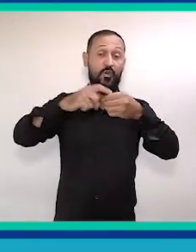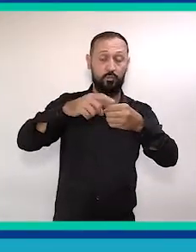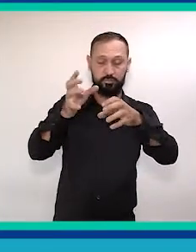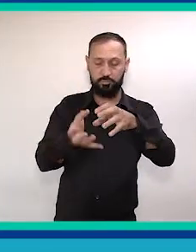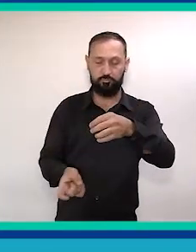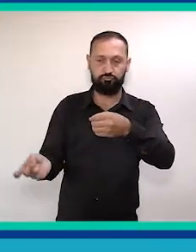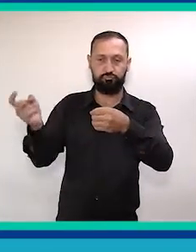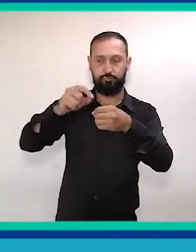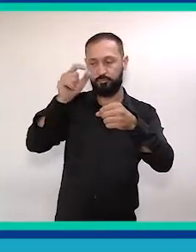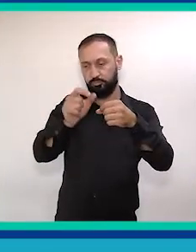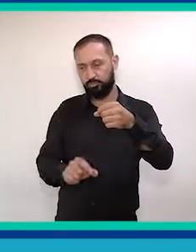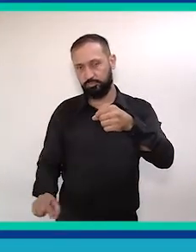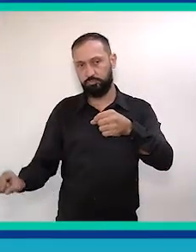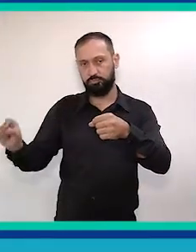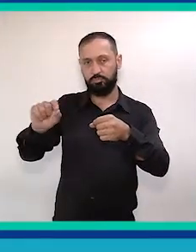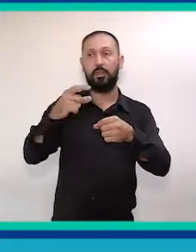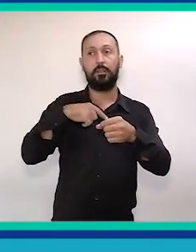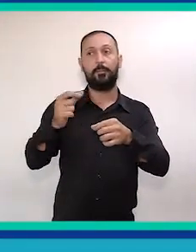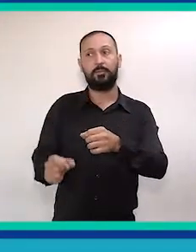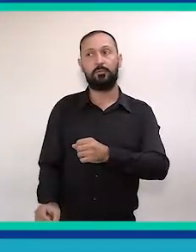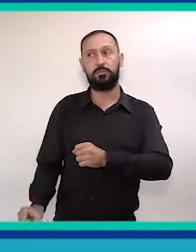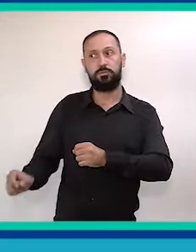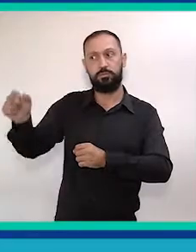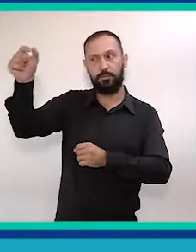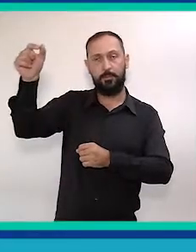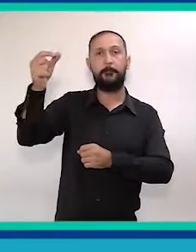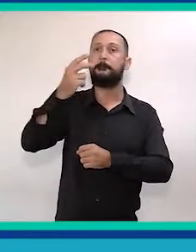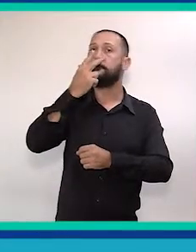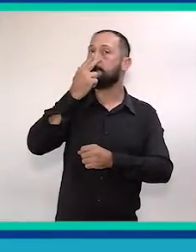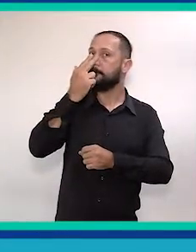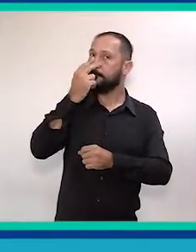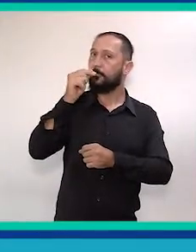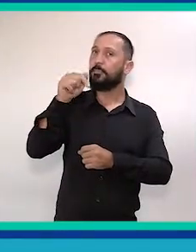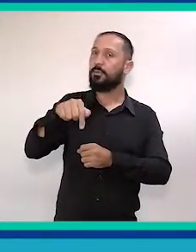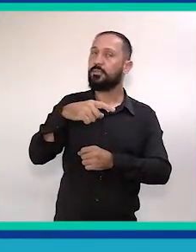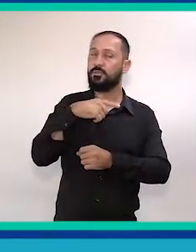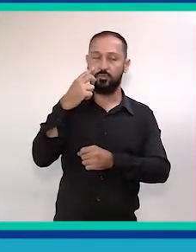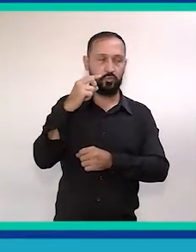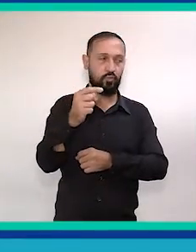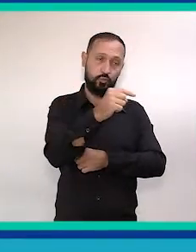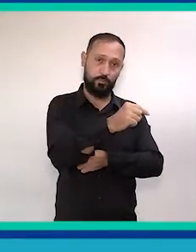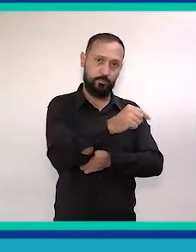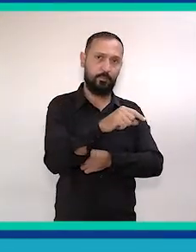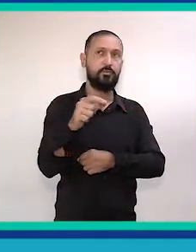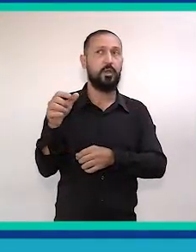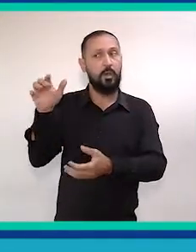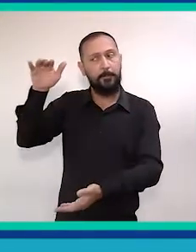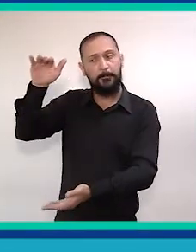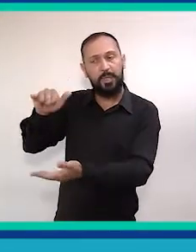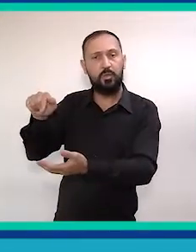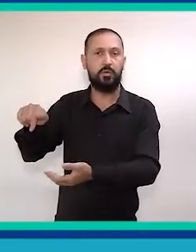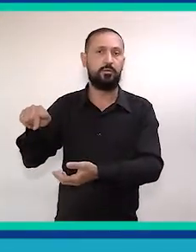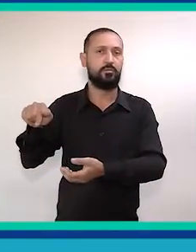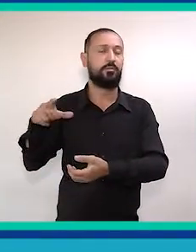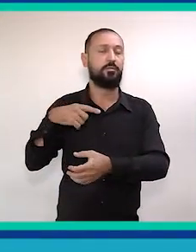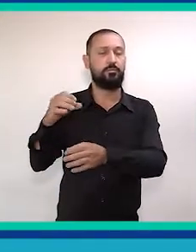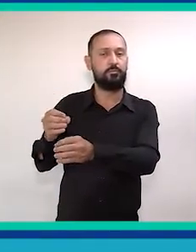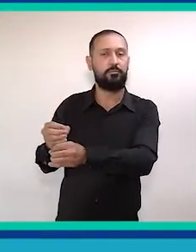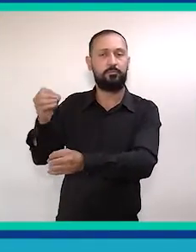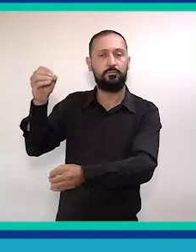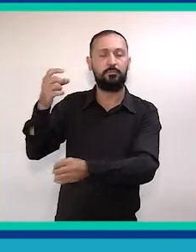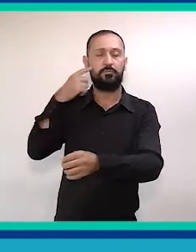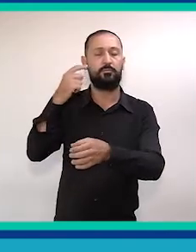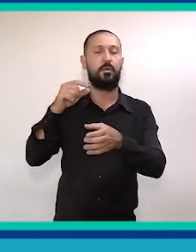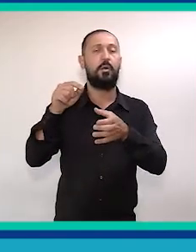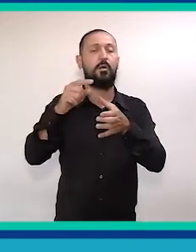fase reversa, que ela também tem uma coluna similar à cromatografia que a gente acabou de ver, nesse caso é bem menor,